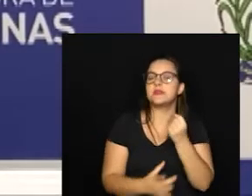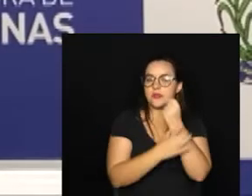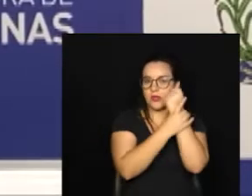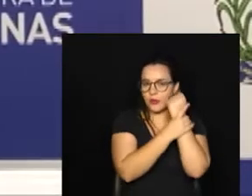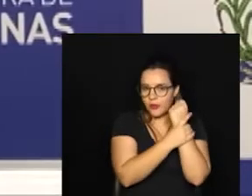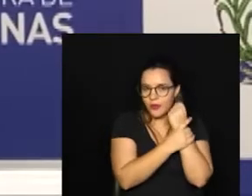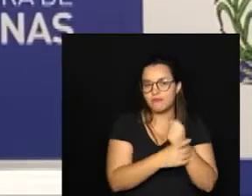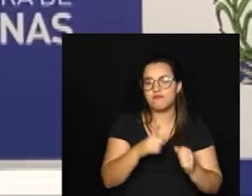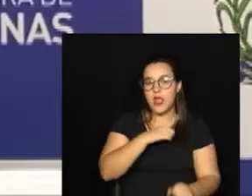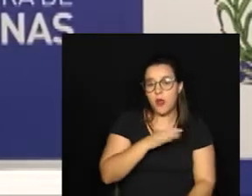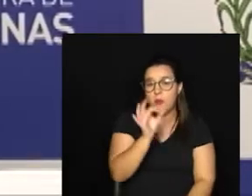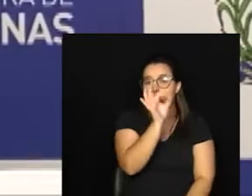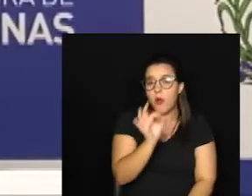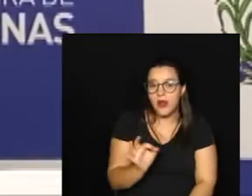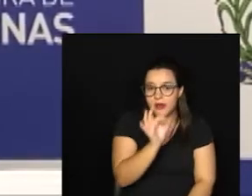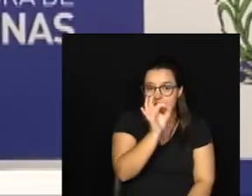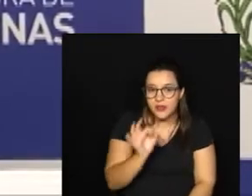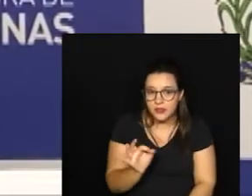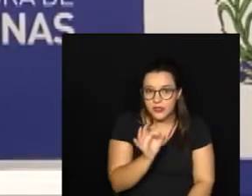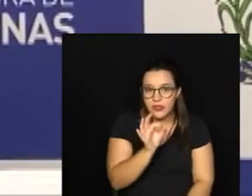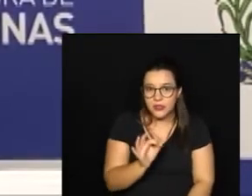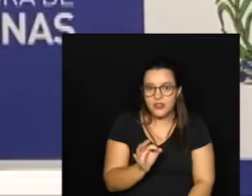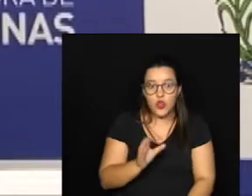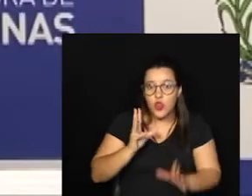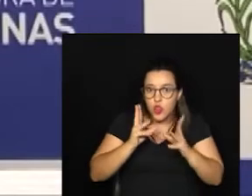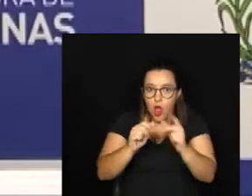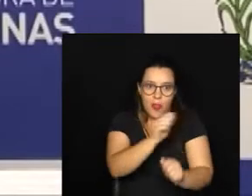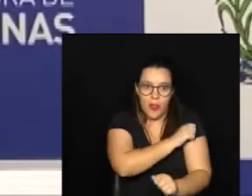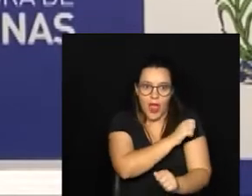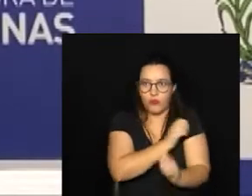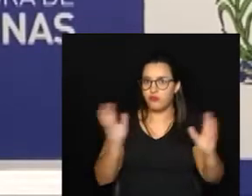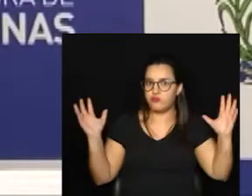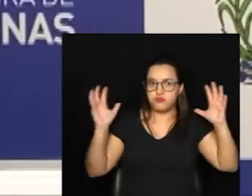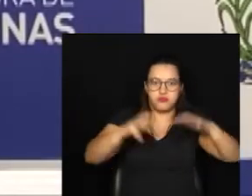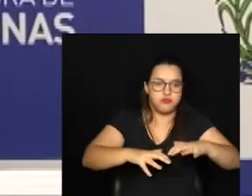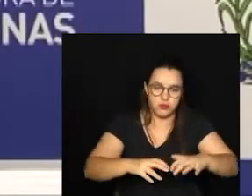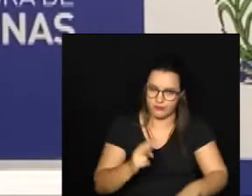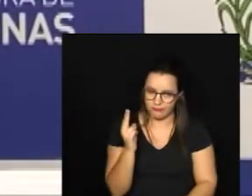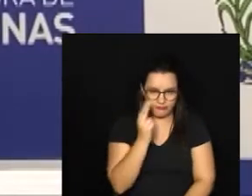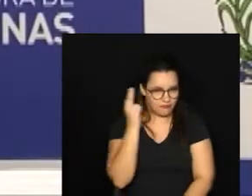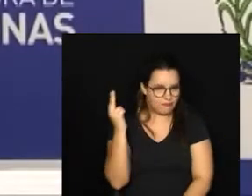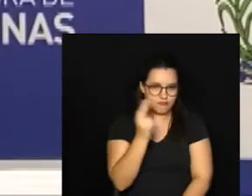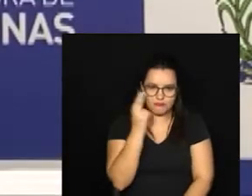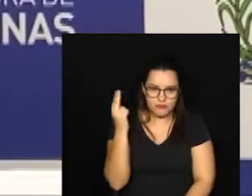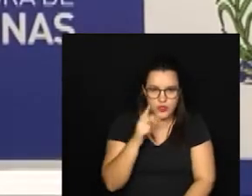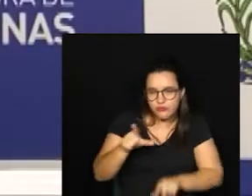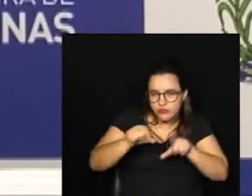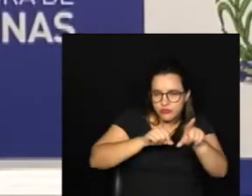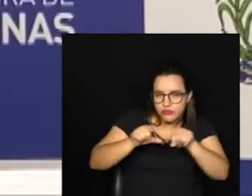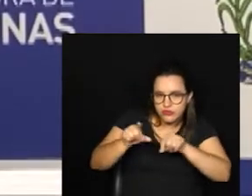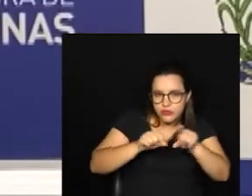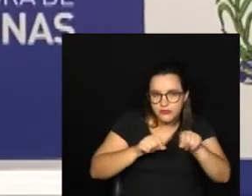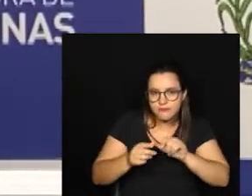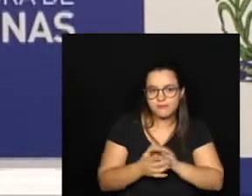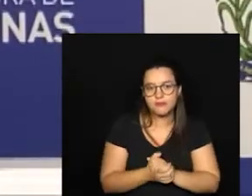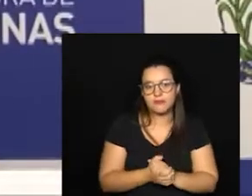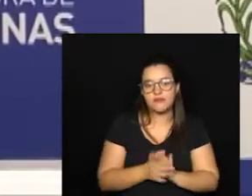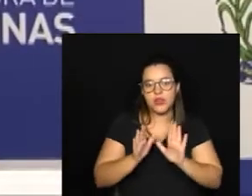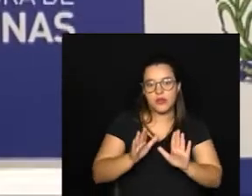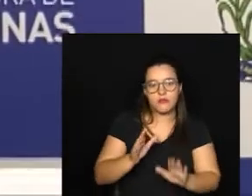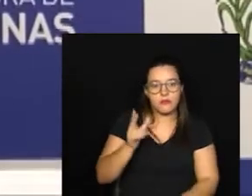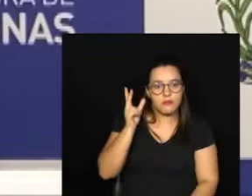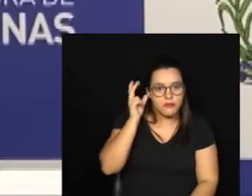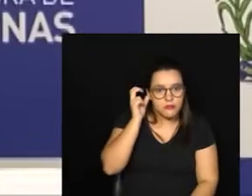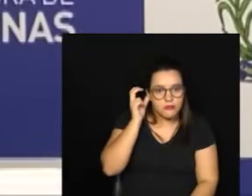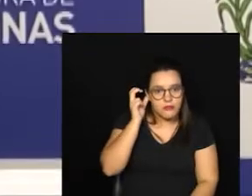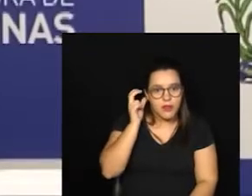um percentual, não pode voltar todo mundo junto como era. Agora, eu já ouvi falar hoje de escolas que vão